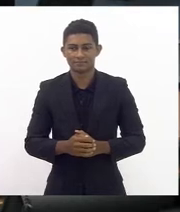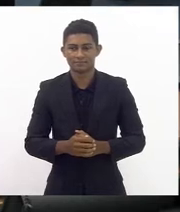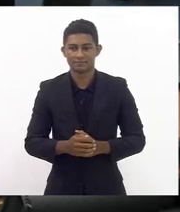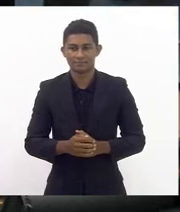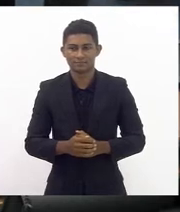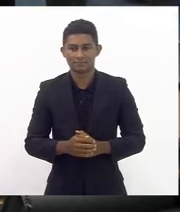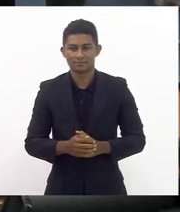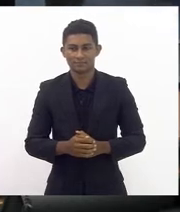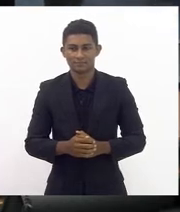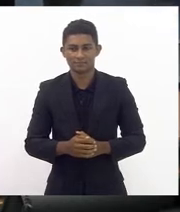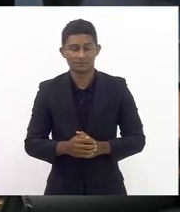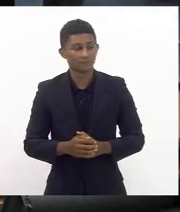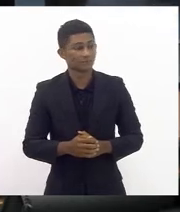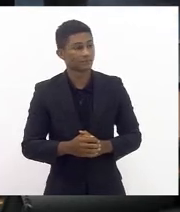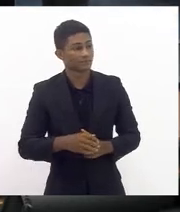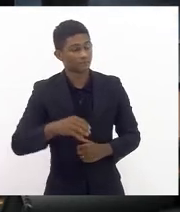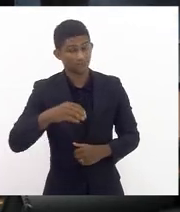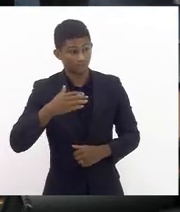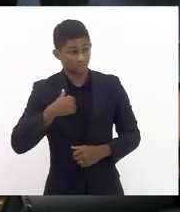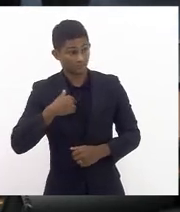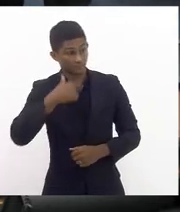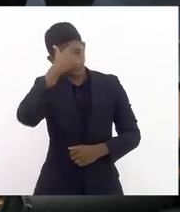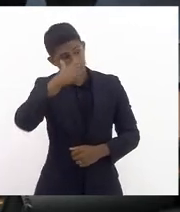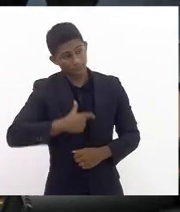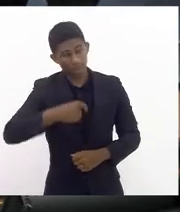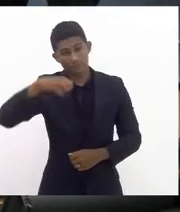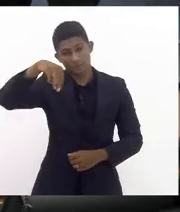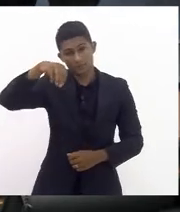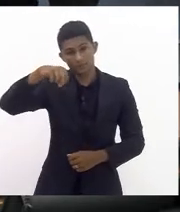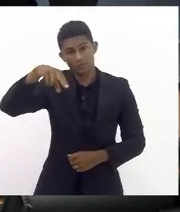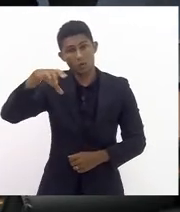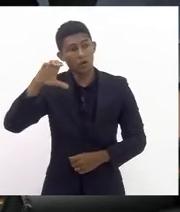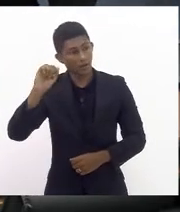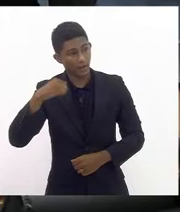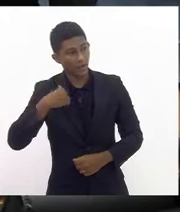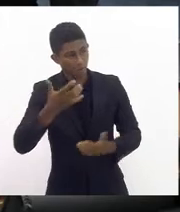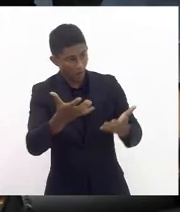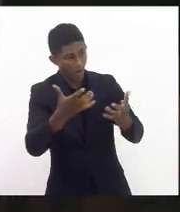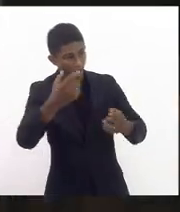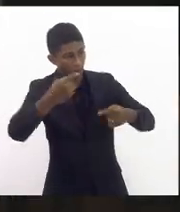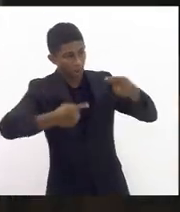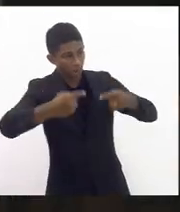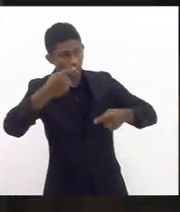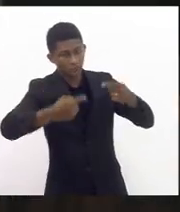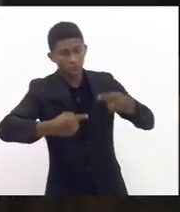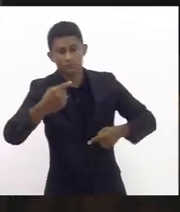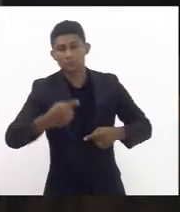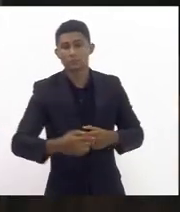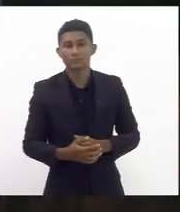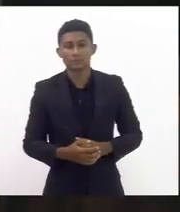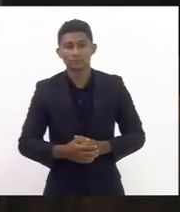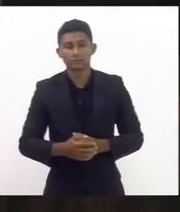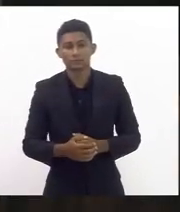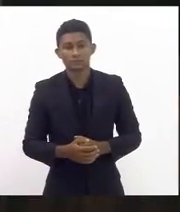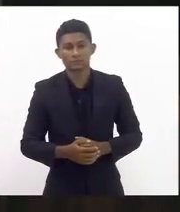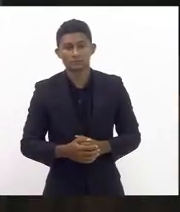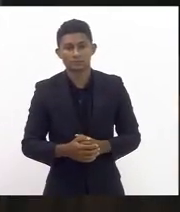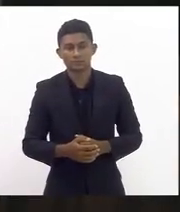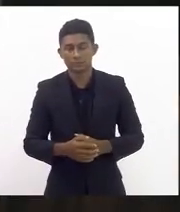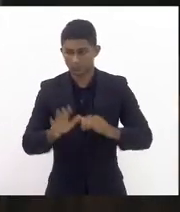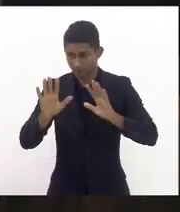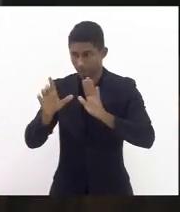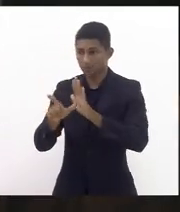Deputada Mônica Francisco, para discutir, presidente, por favor. Eu quero aqui, antes da deputada, do deputado